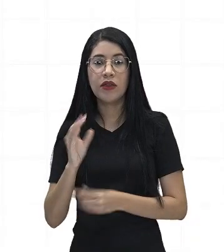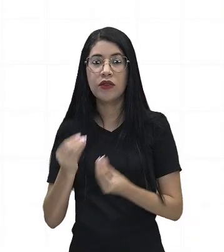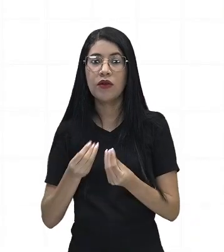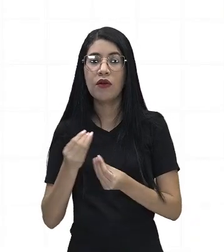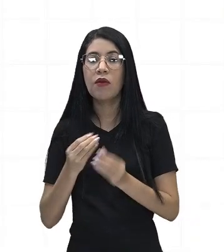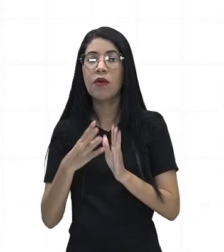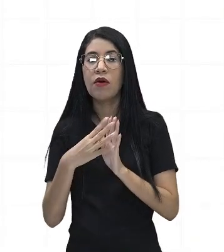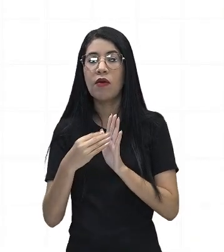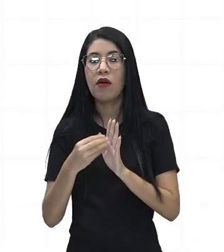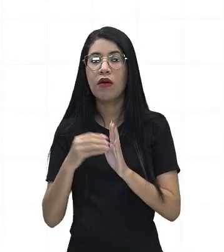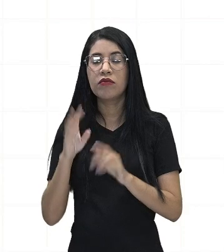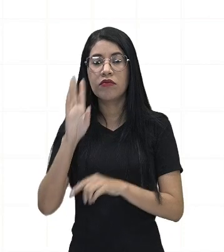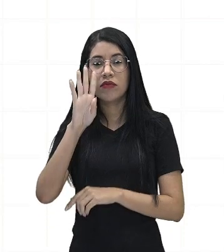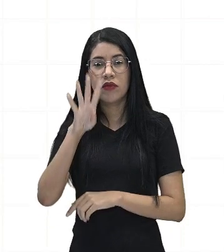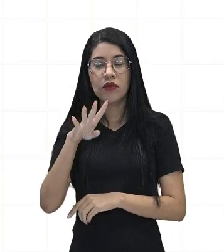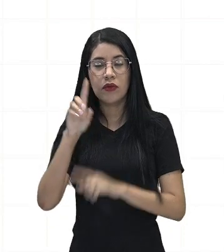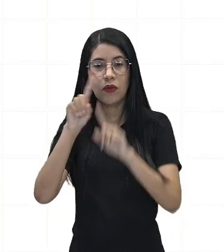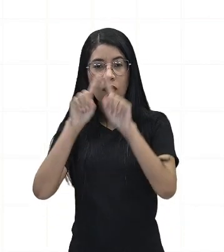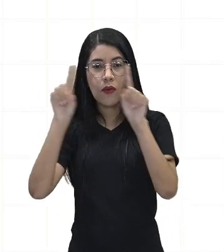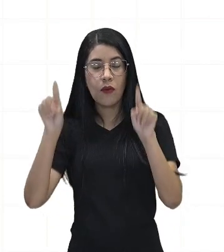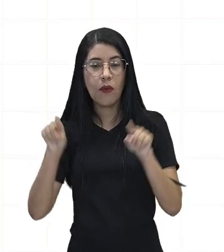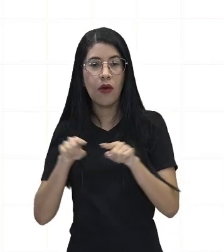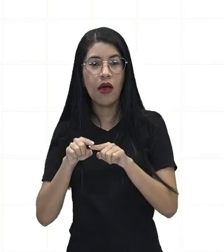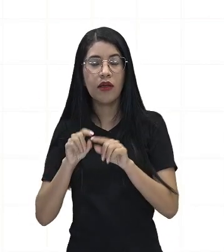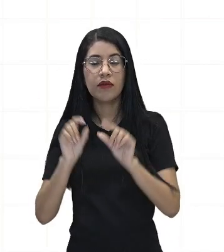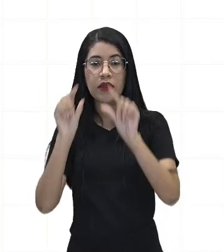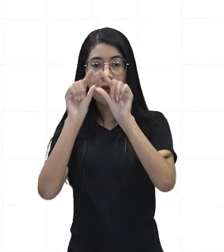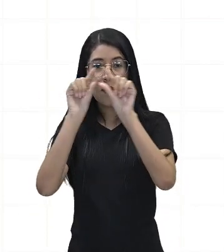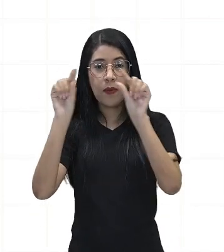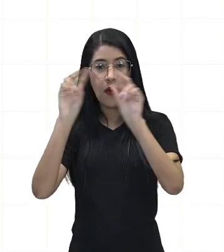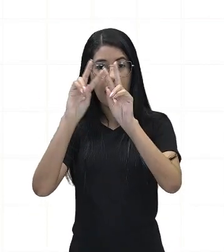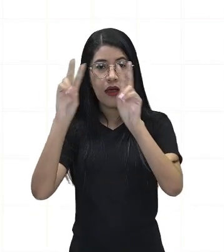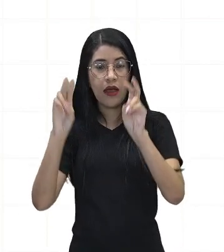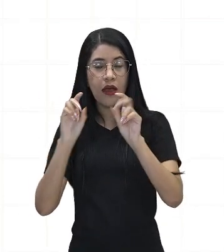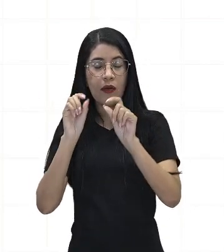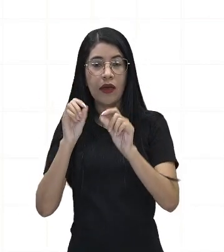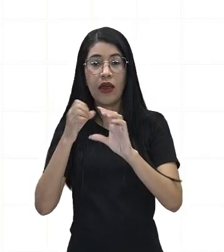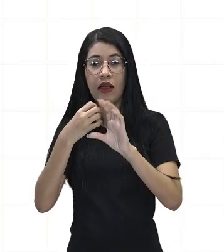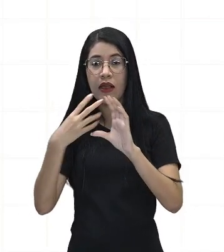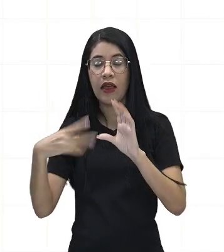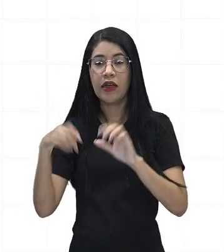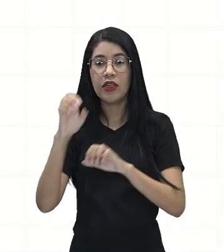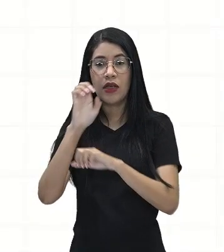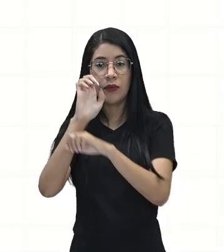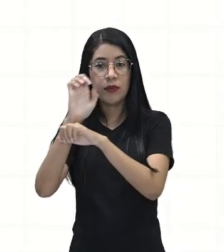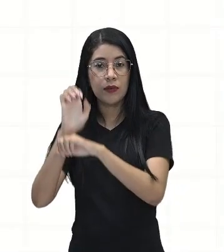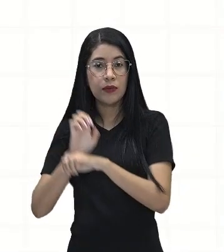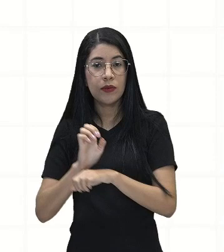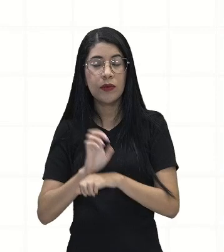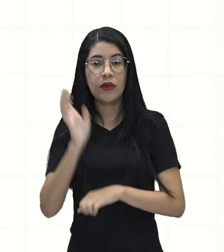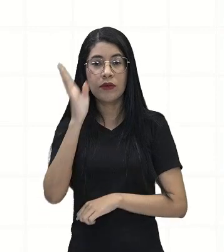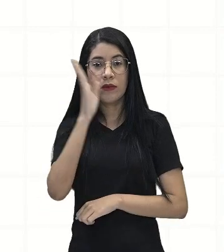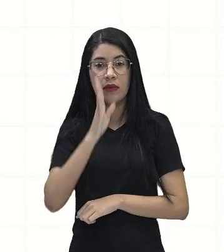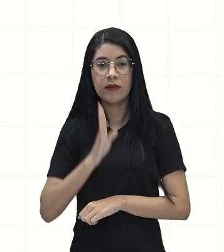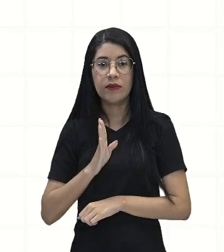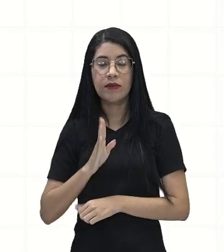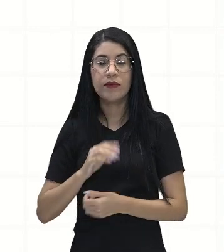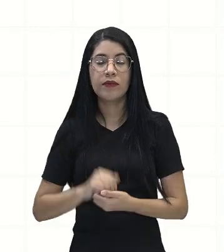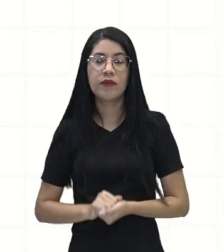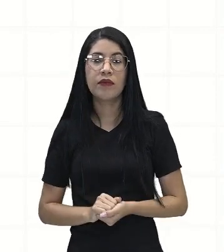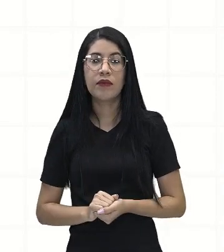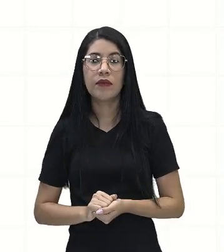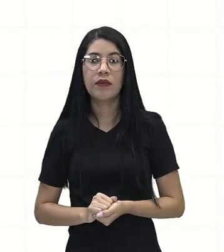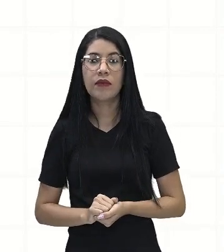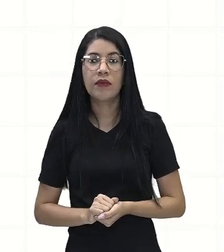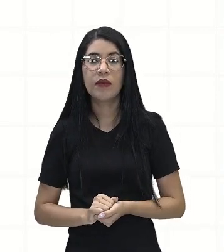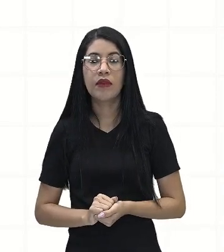de quadro, que o título desse quadro é Característica dos Estados Brasileiros, a gente